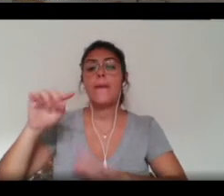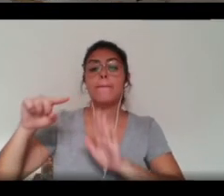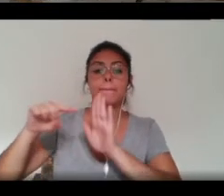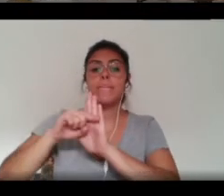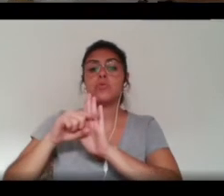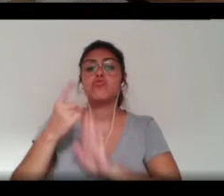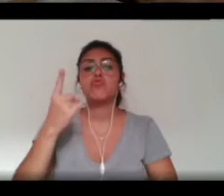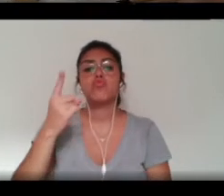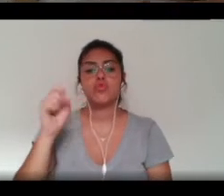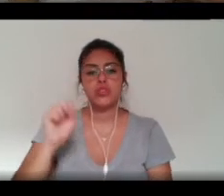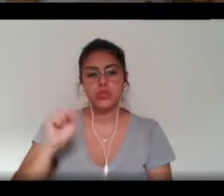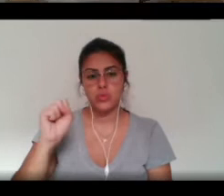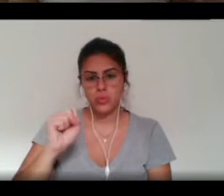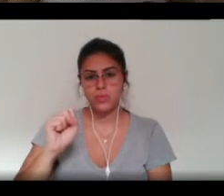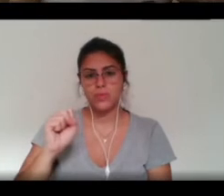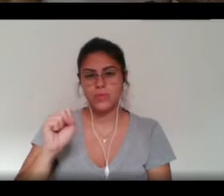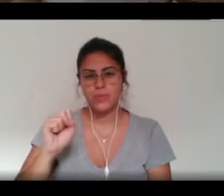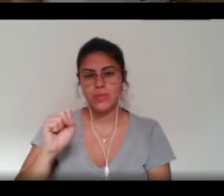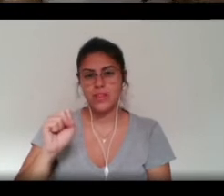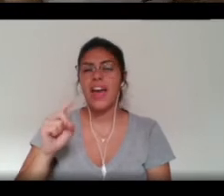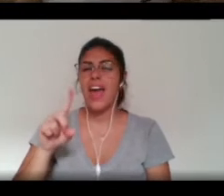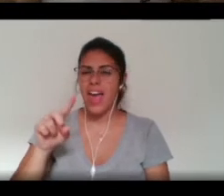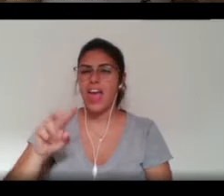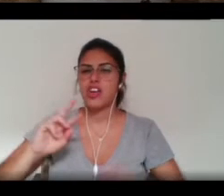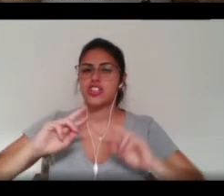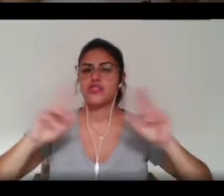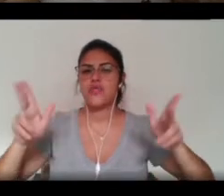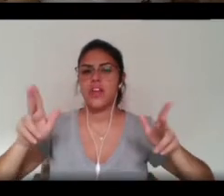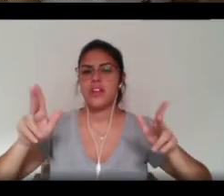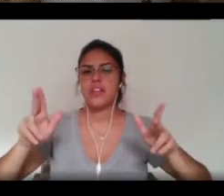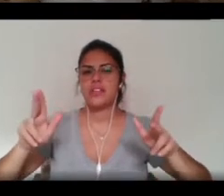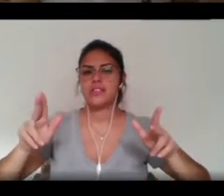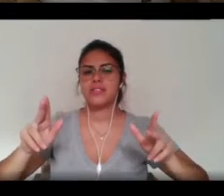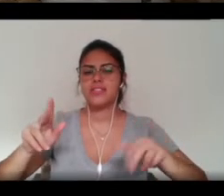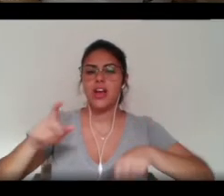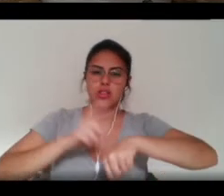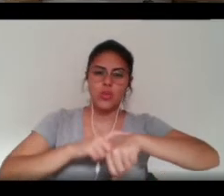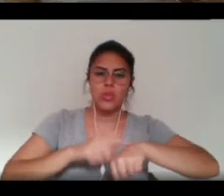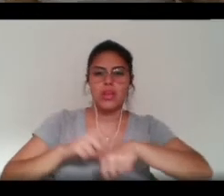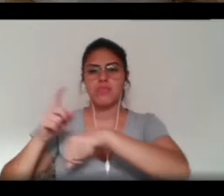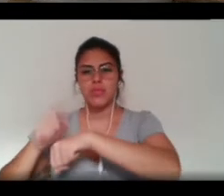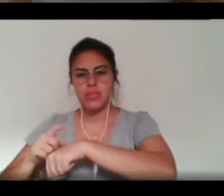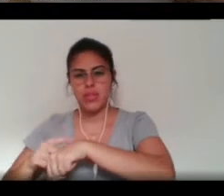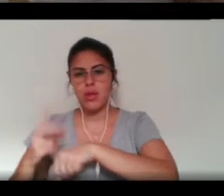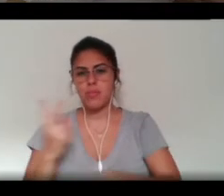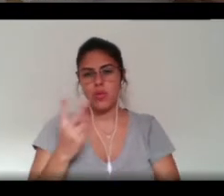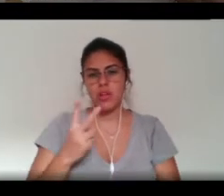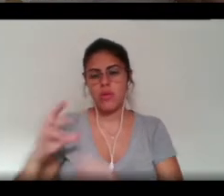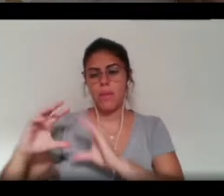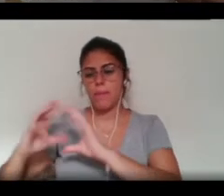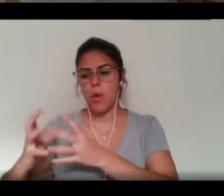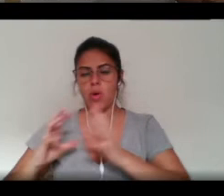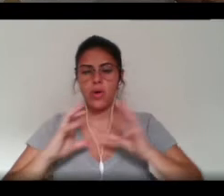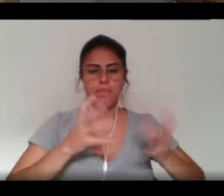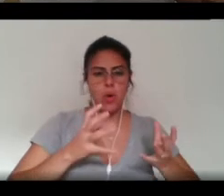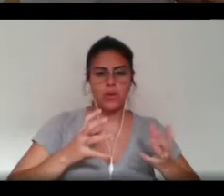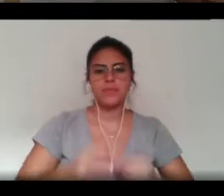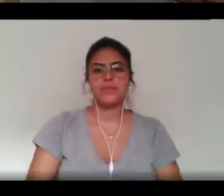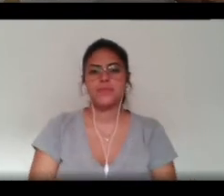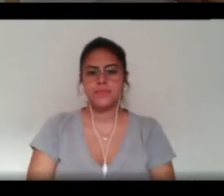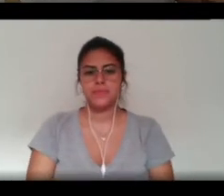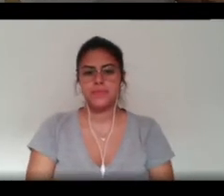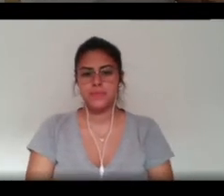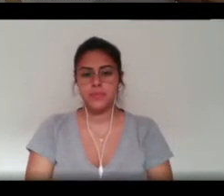segundo, que é a diferença de tempo entre o lançamento das bolas, né? Então,